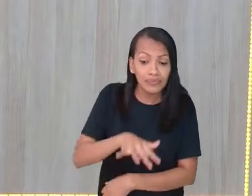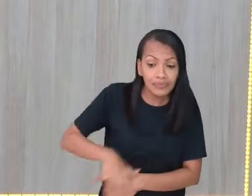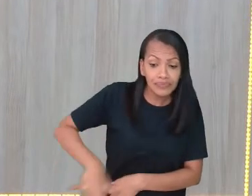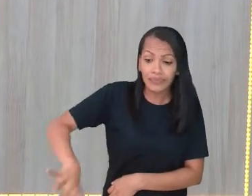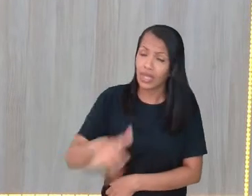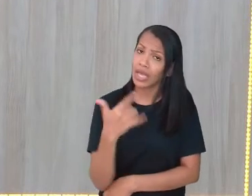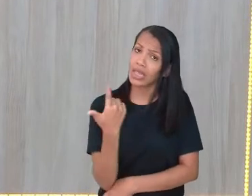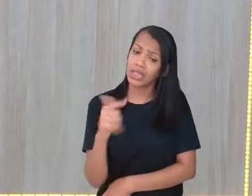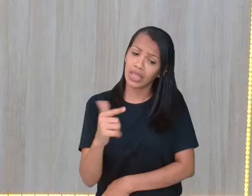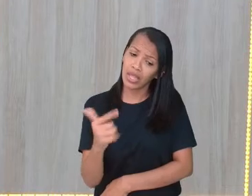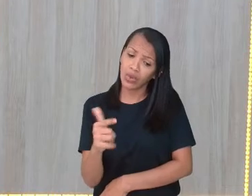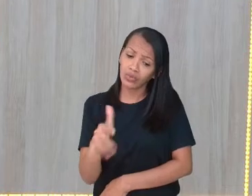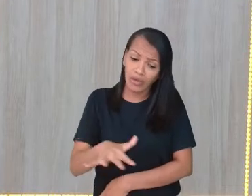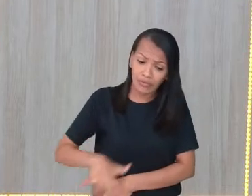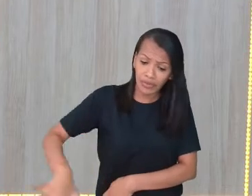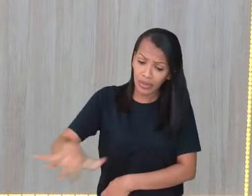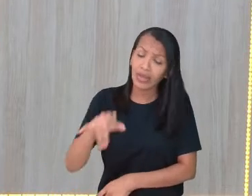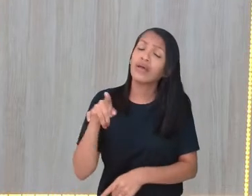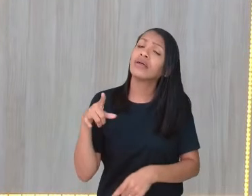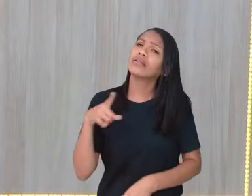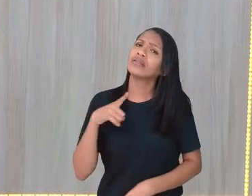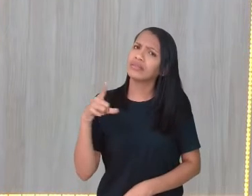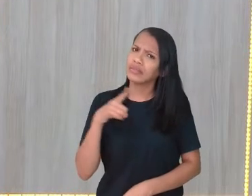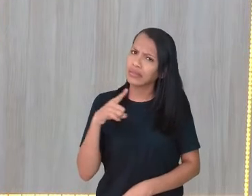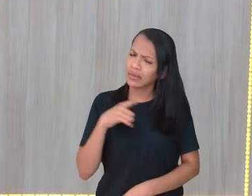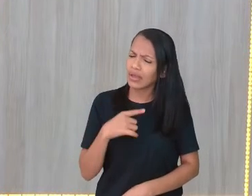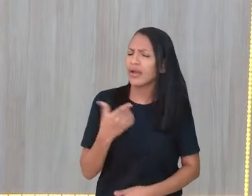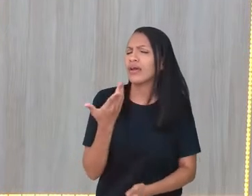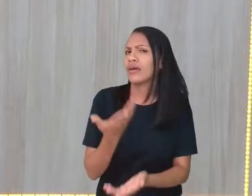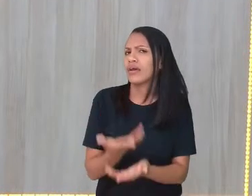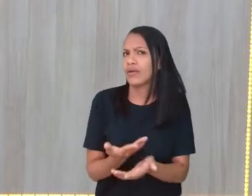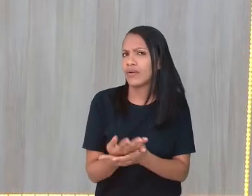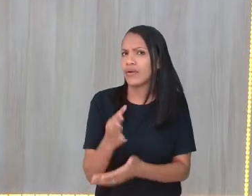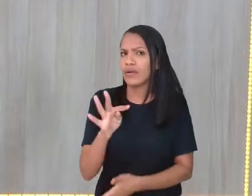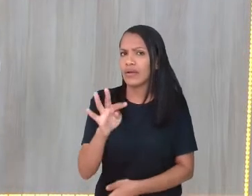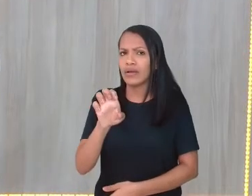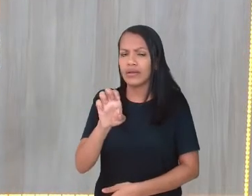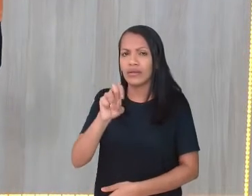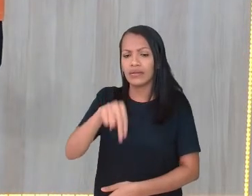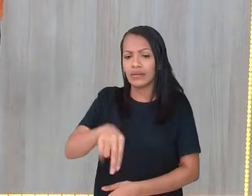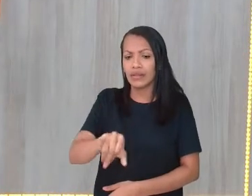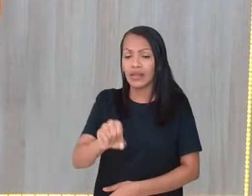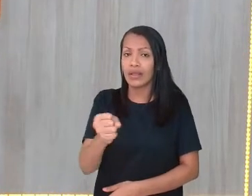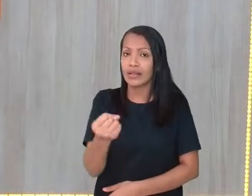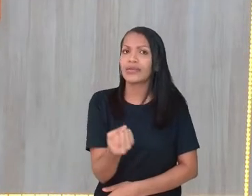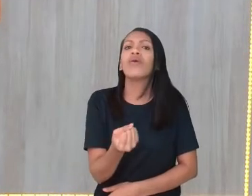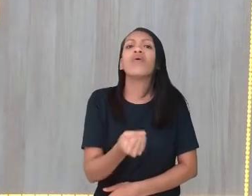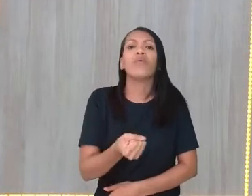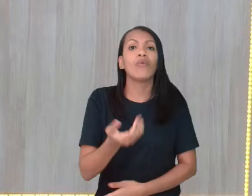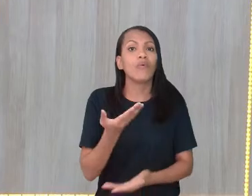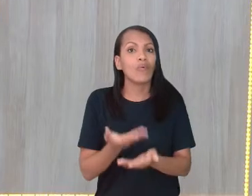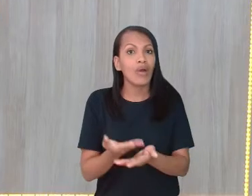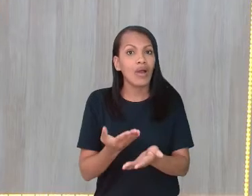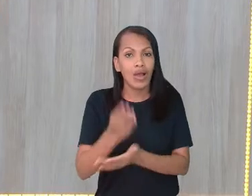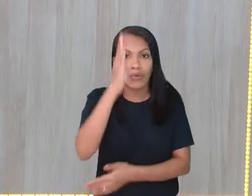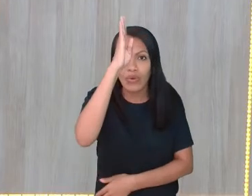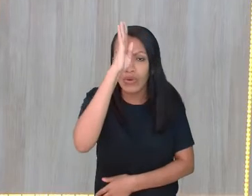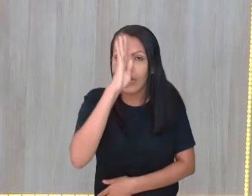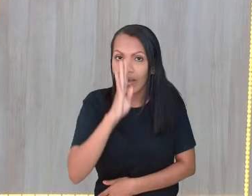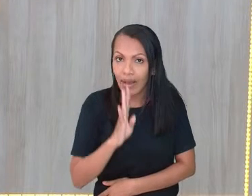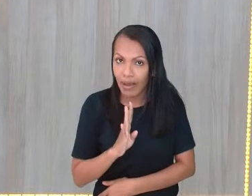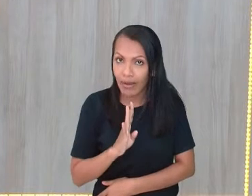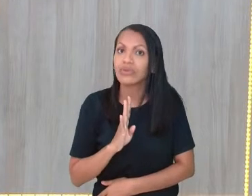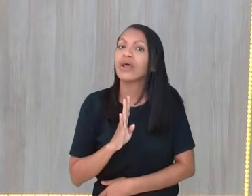você tem aulas de tênis lá no Compás, então vocês podem ir. Veja aí, uma aula gratuita de tênis, que é um esporte elitizado,